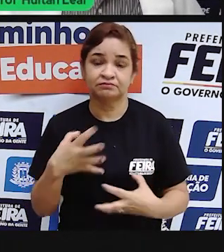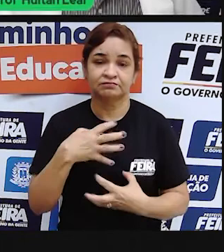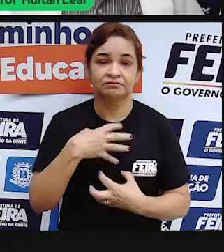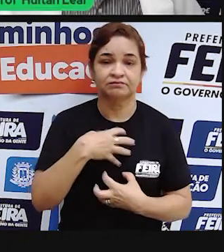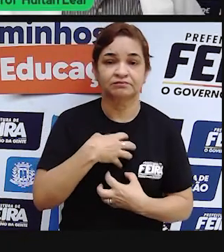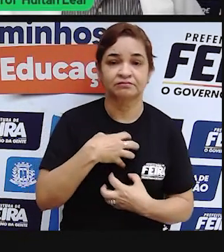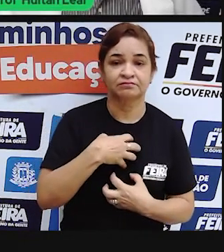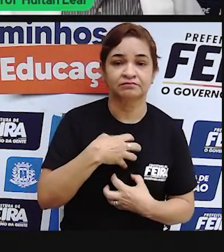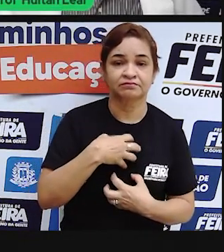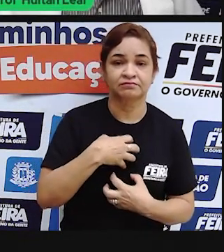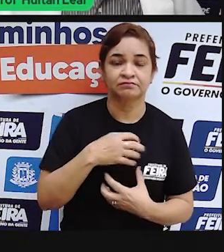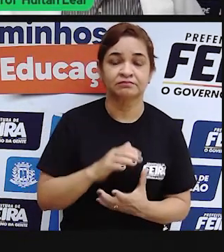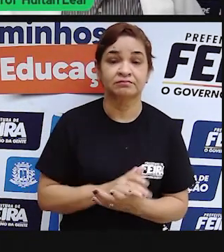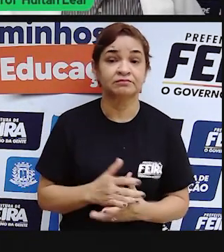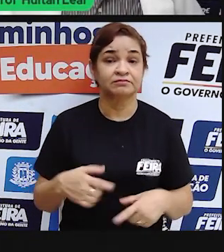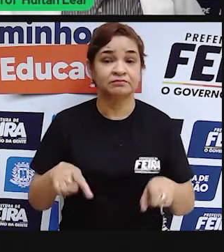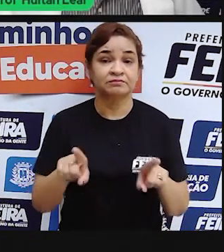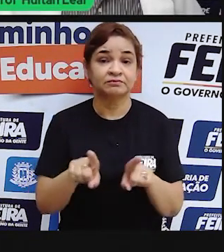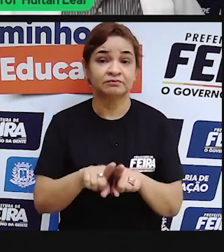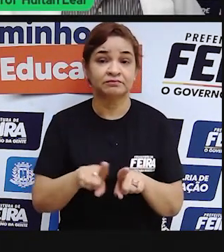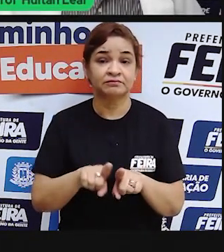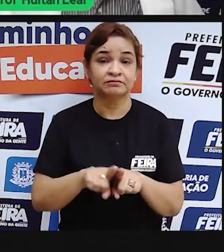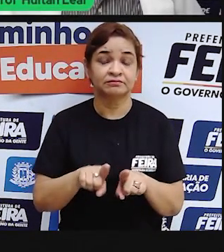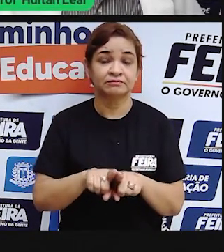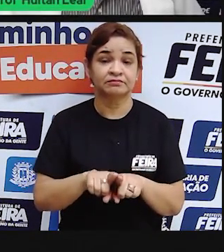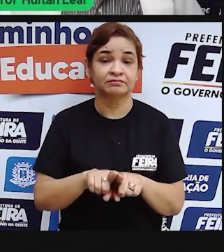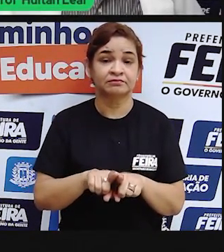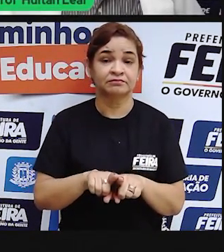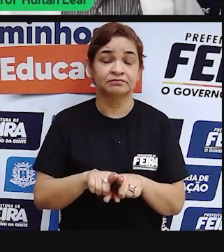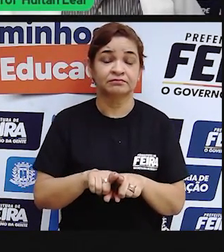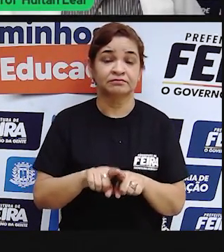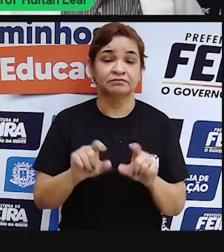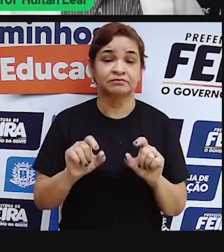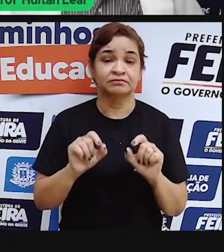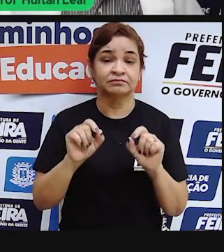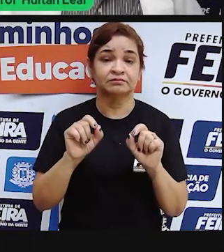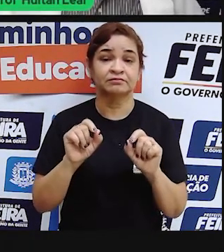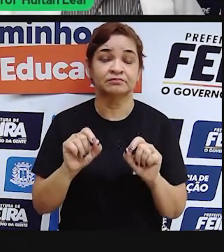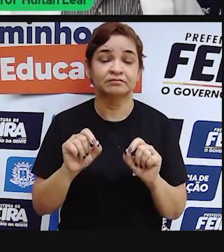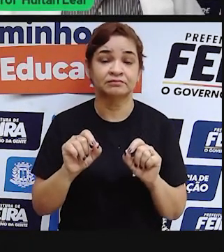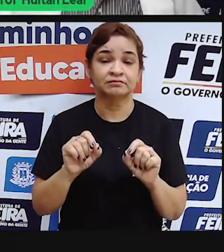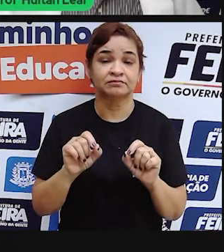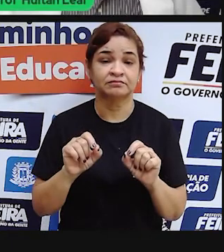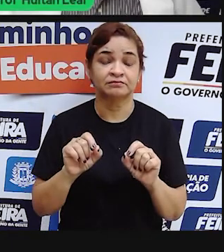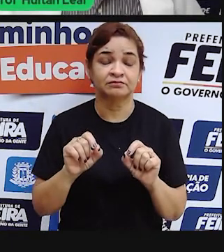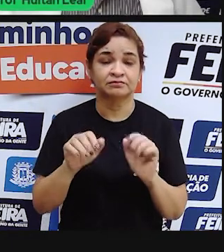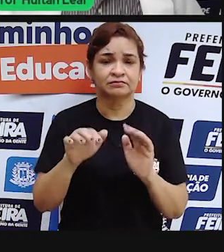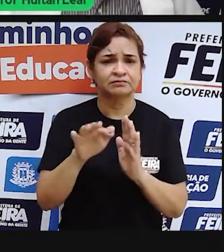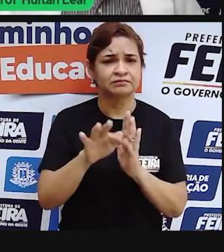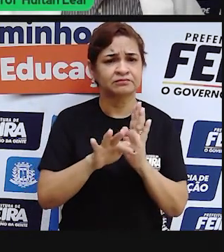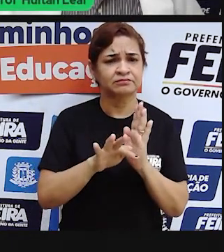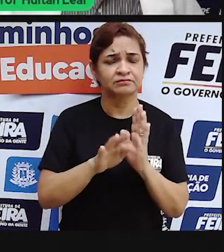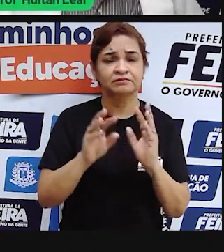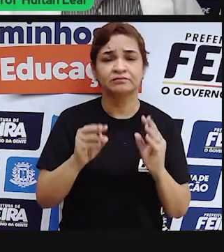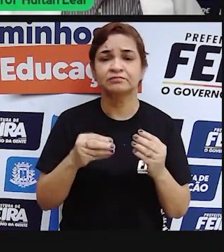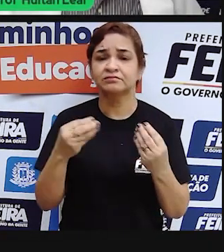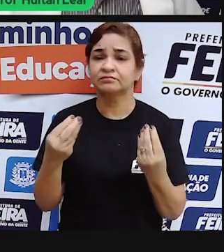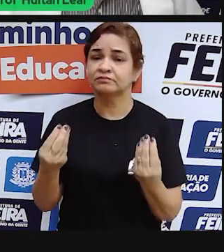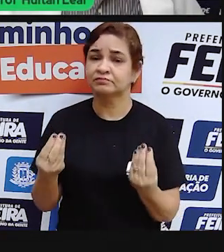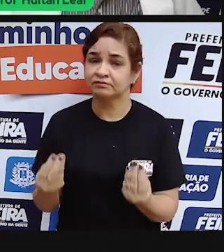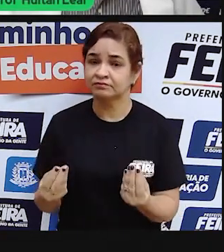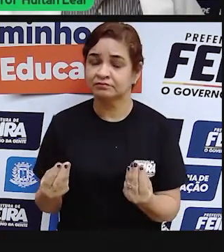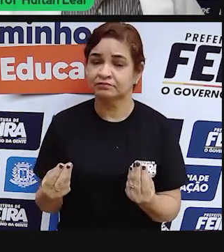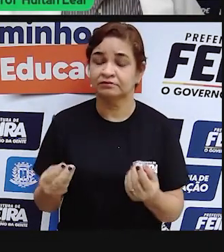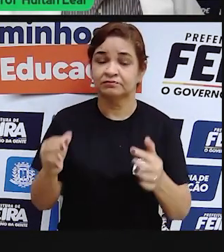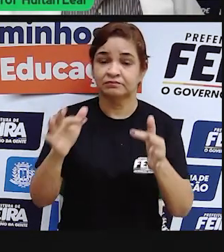imateriais, ele também, no que diz respeito à sua função dentro